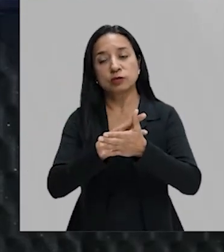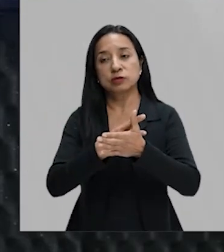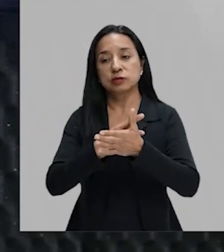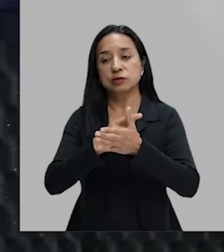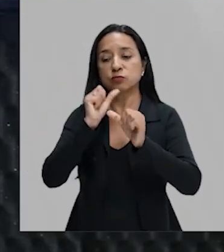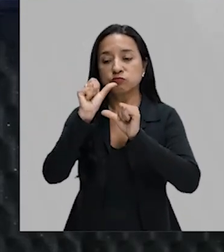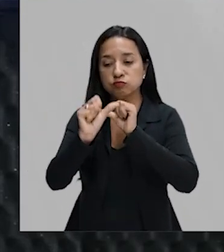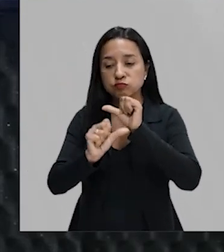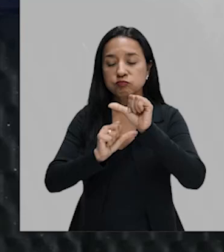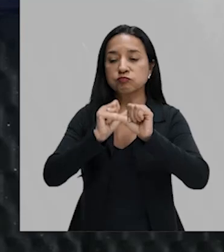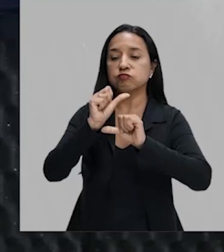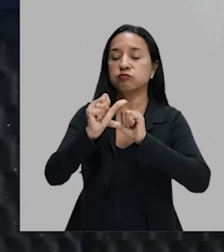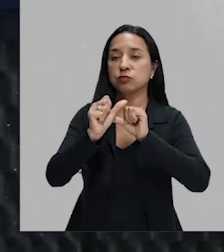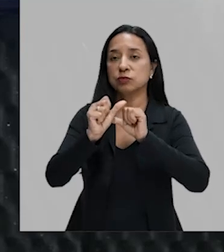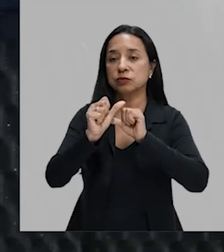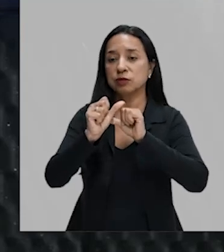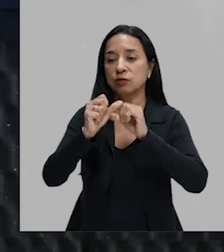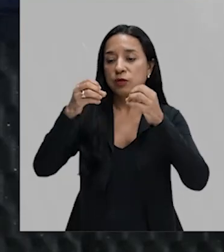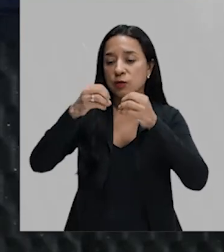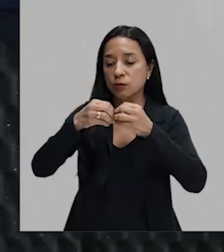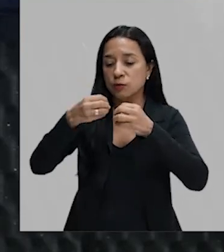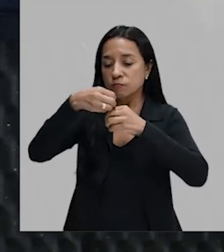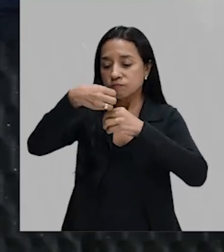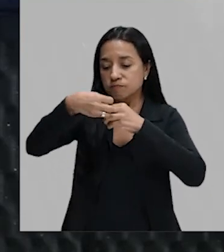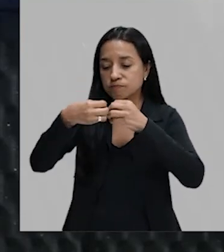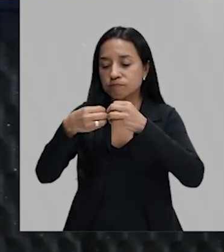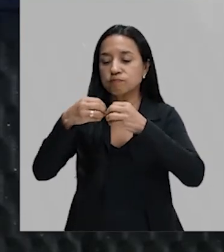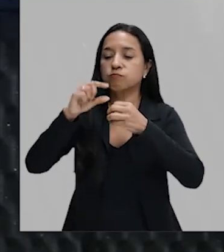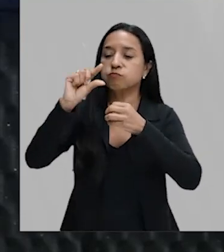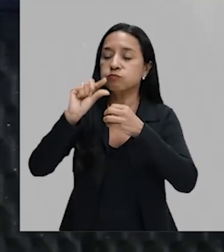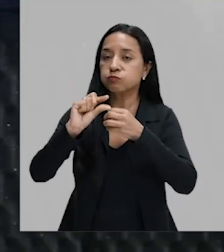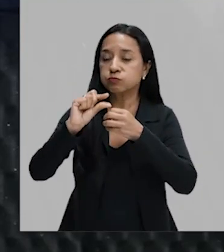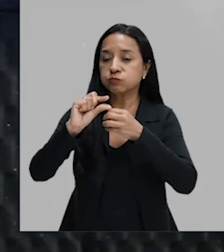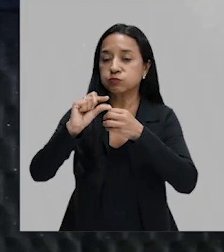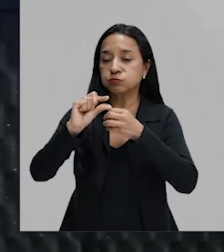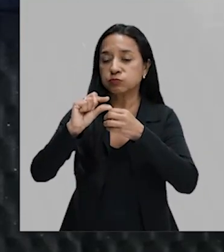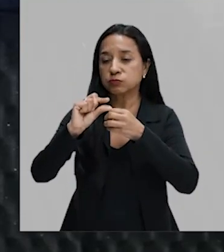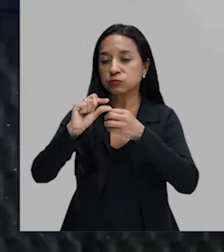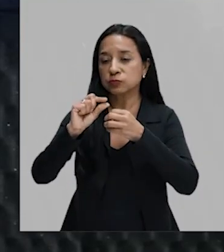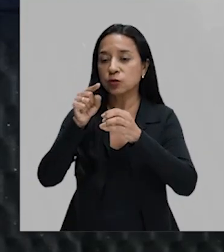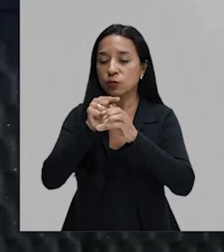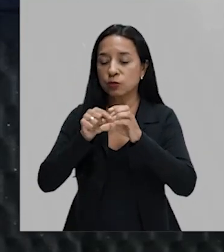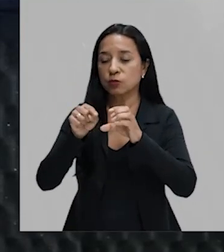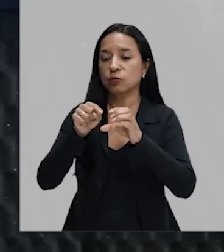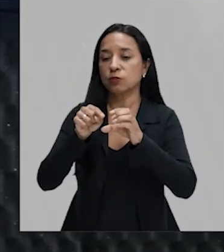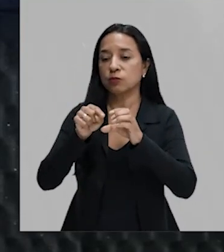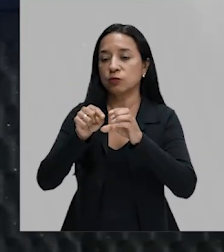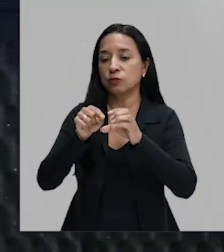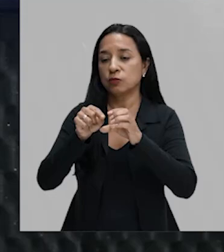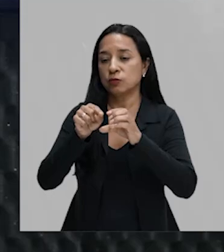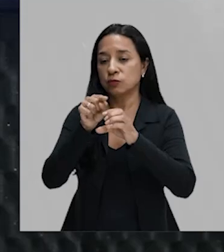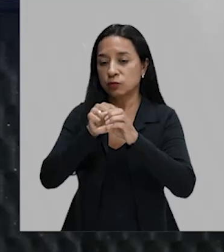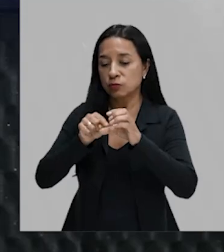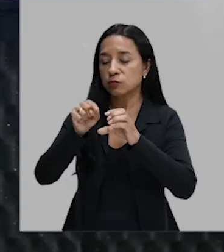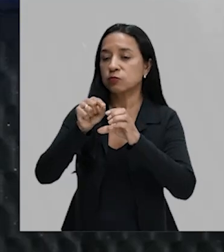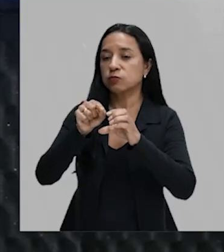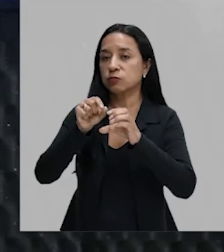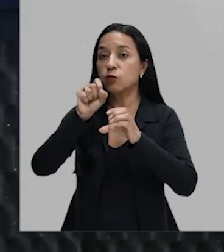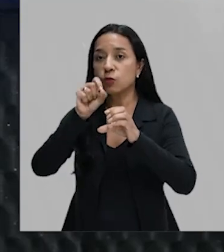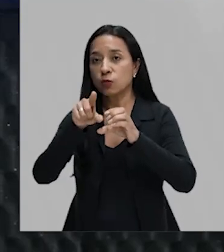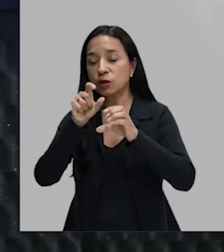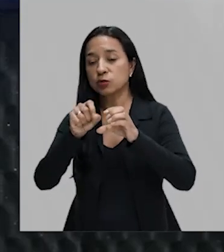de digestão, serão quebradas em partículas menores, e essas partículas menores aqui, ó, que ficam dentro dessa